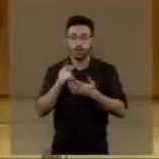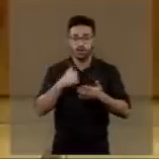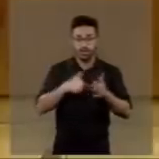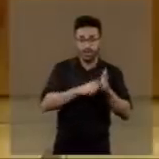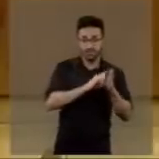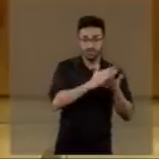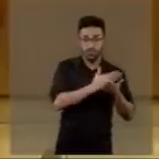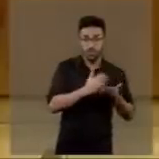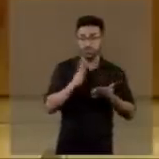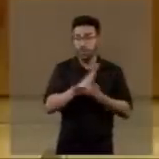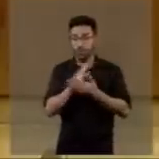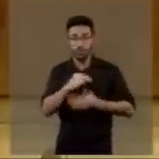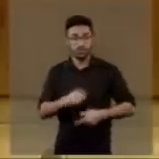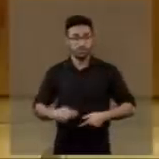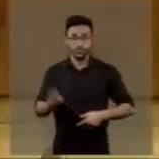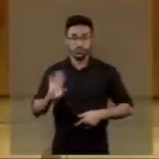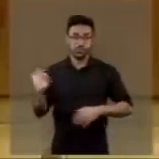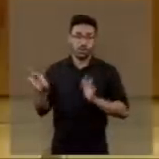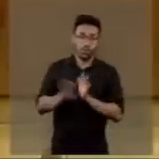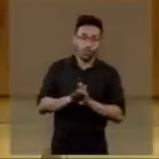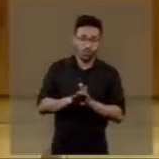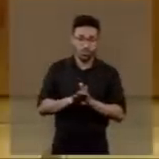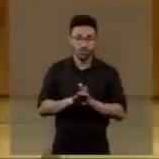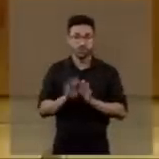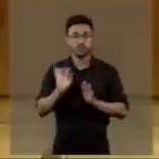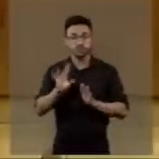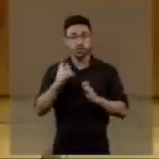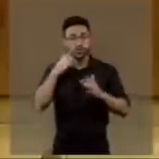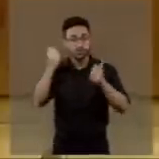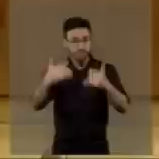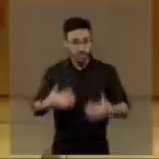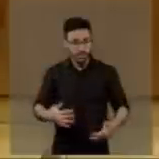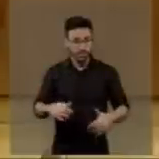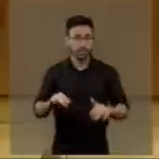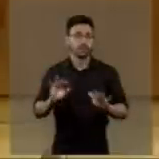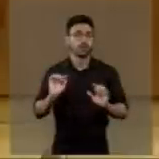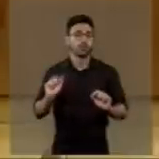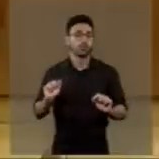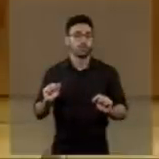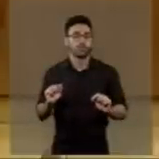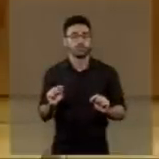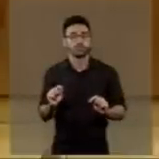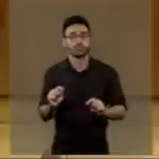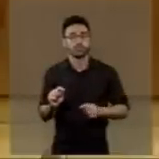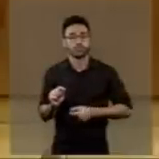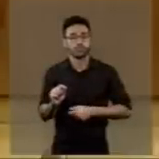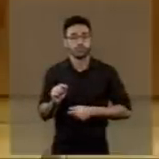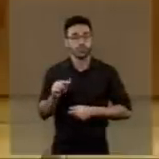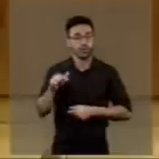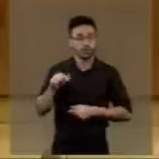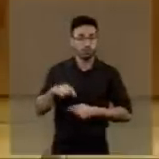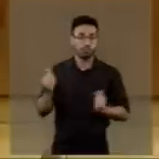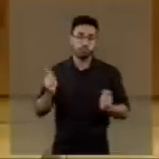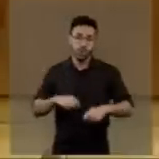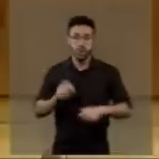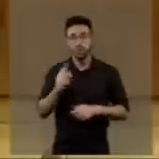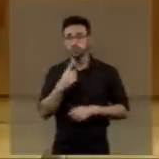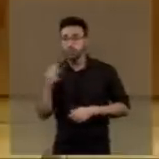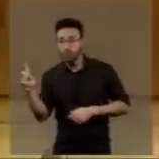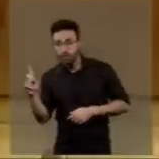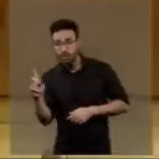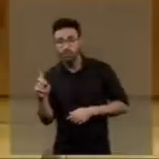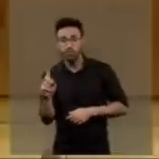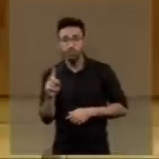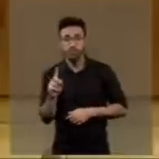não estavam. E, portanto, apenas para situar, o que aqui se põe é a questão da possibilidade ou não da cassação